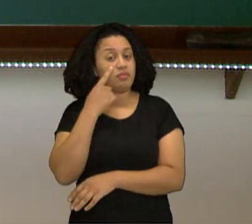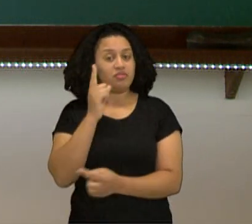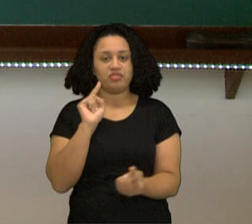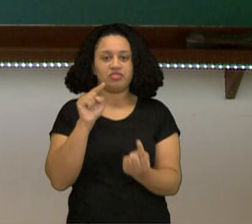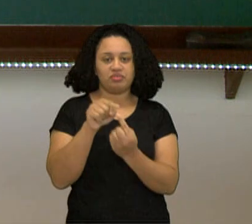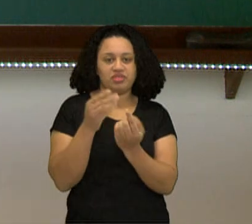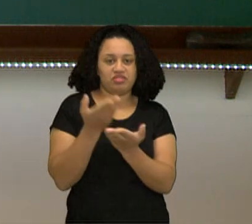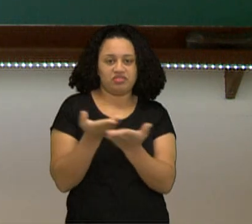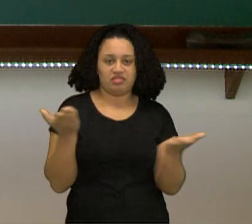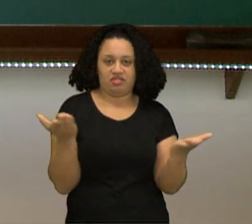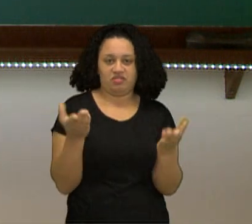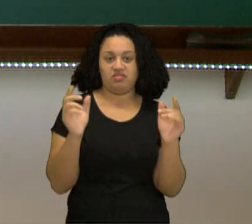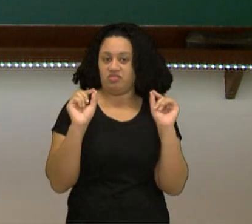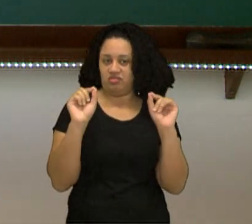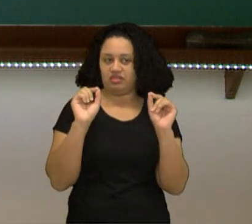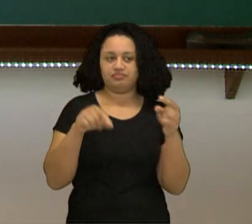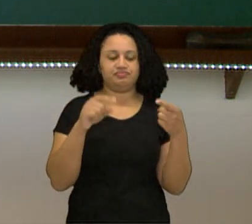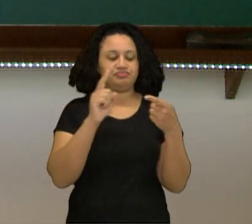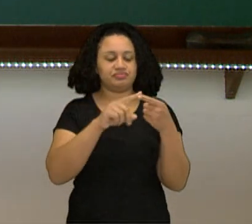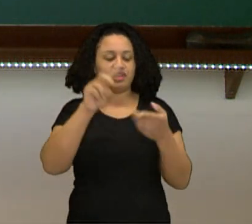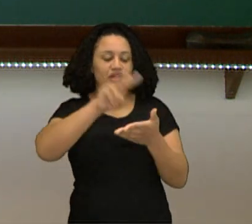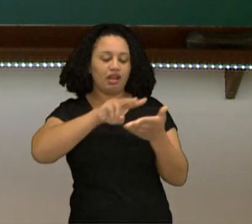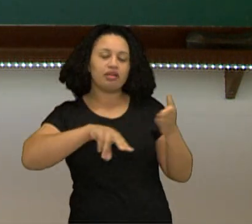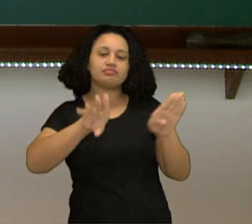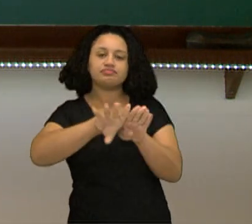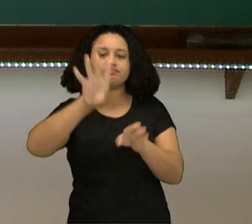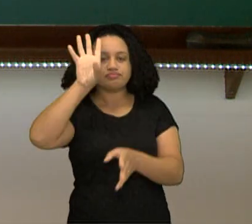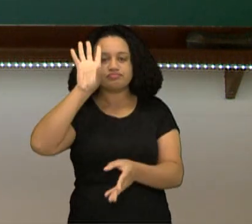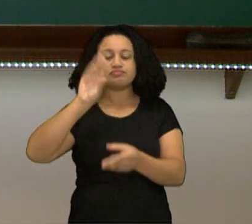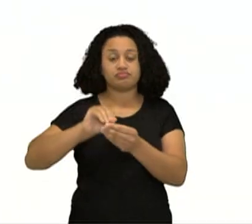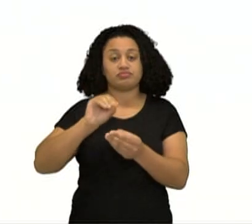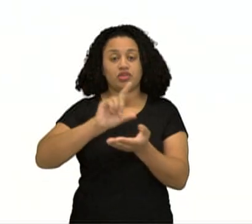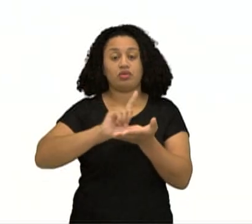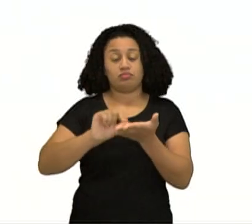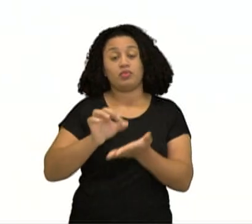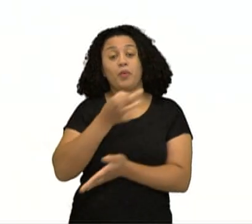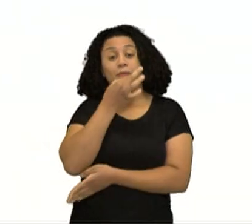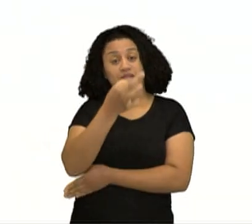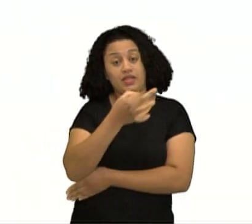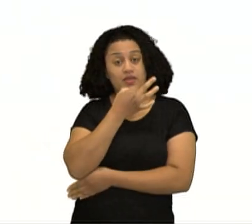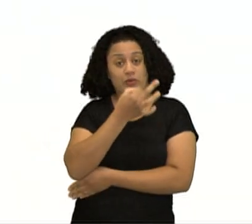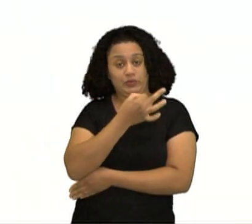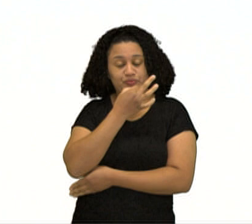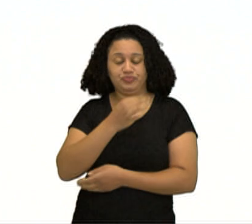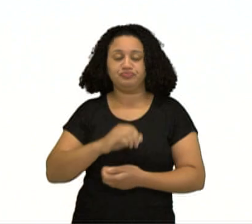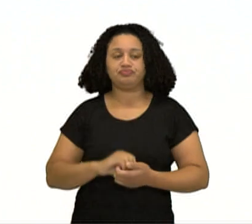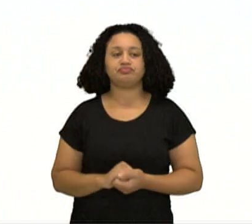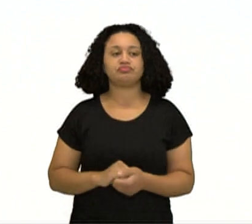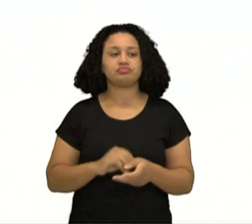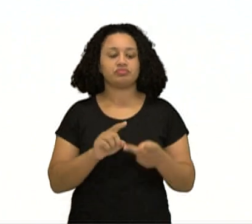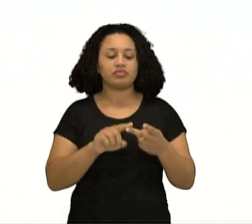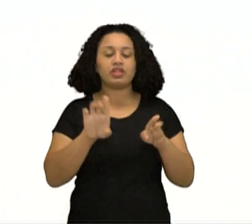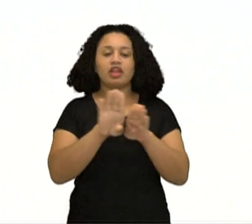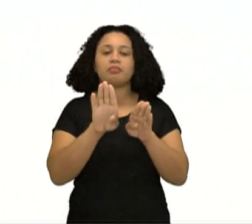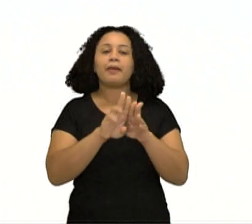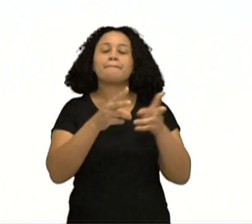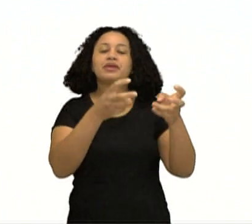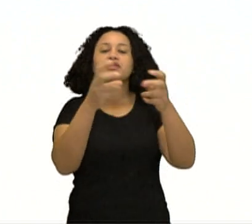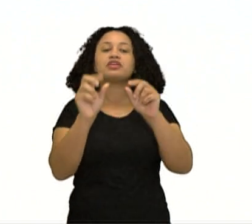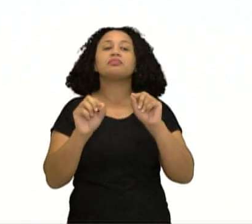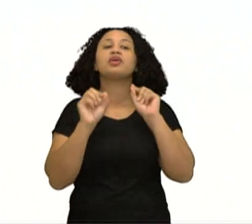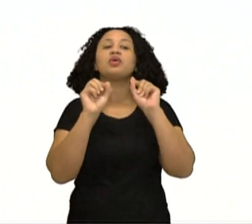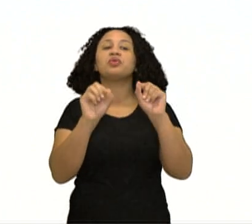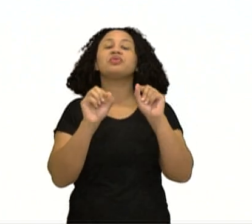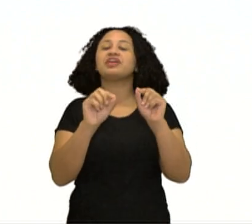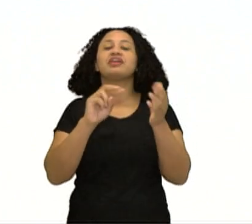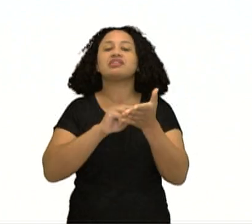de hoje? Ler e interpretar um artigo de opinião. Reconhecer o efeito